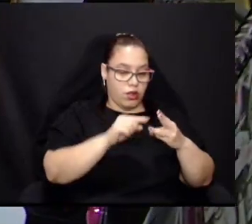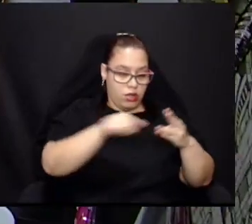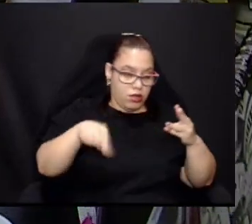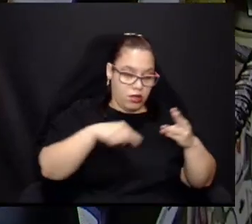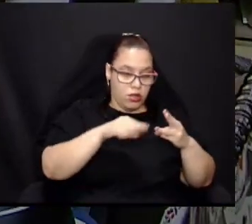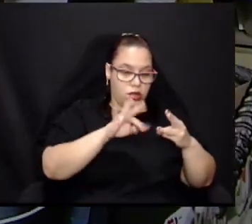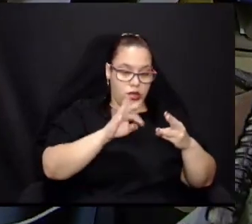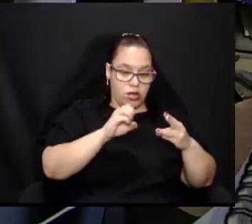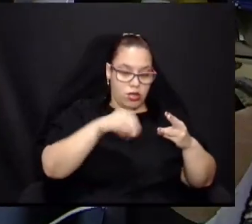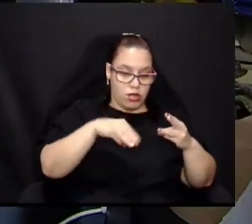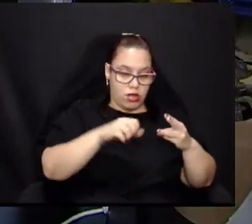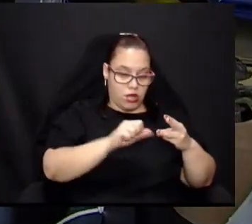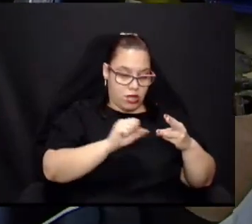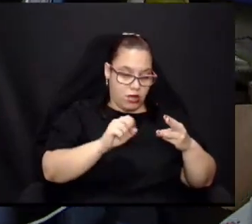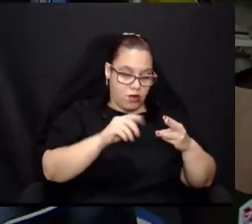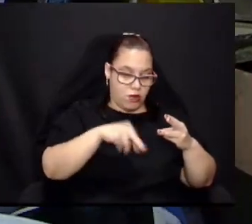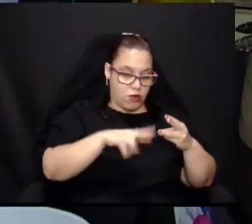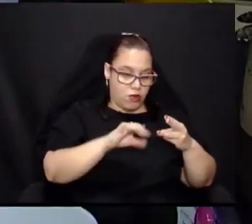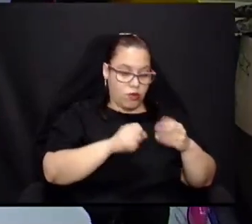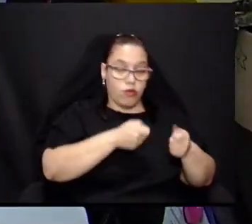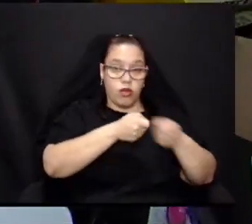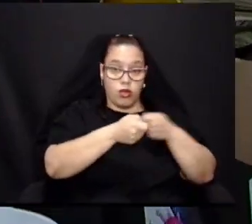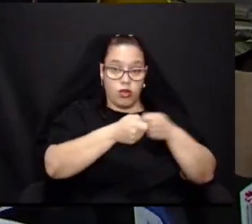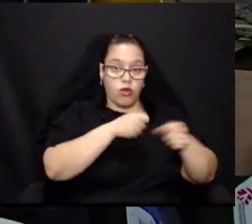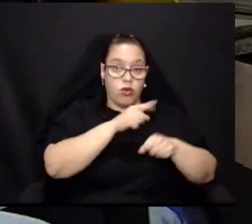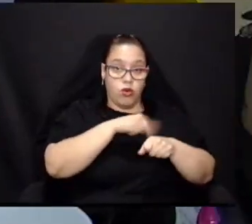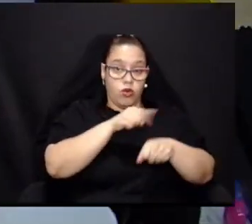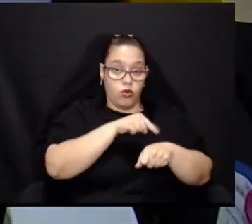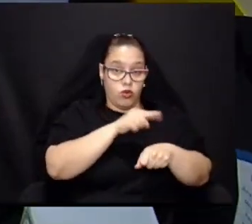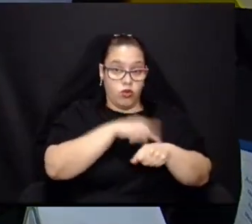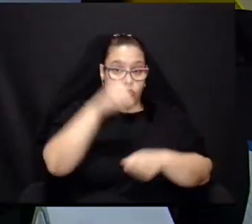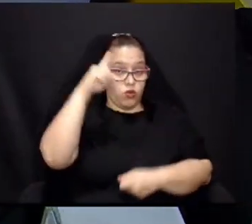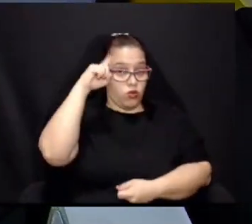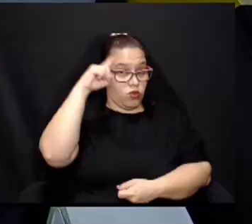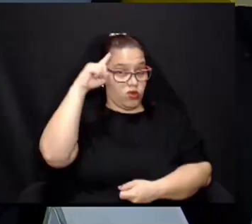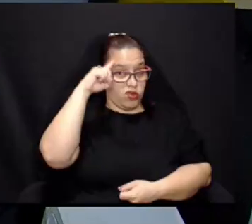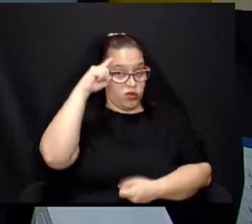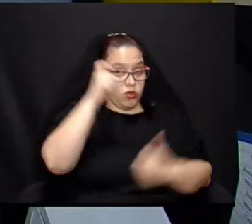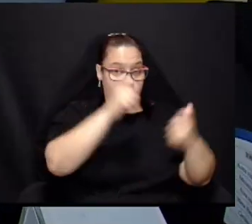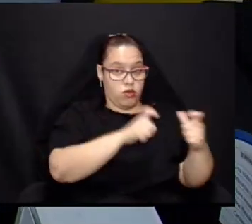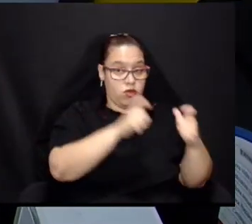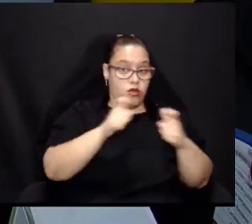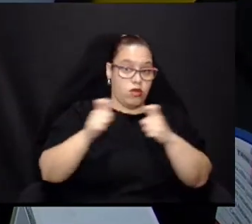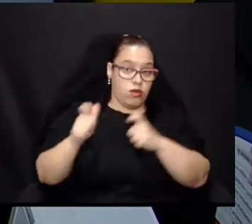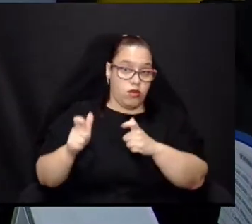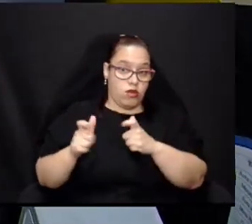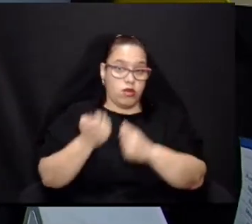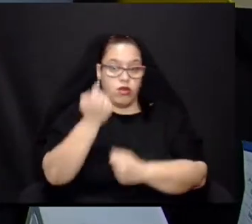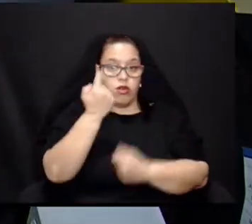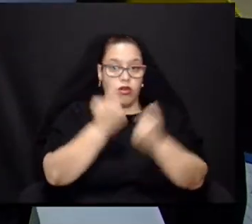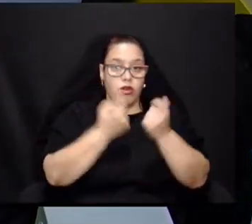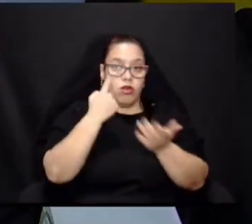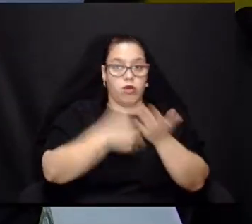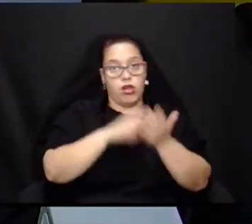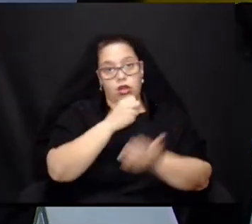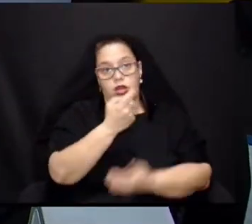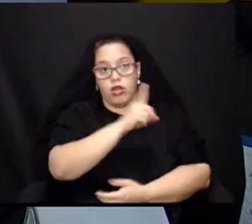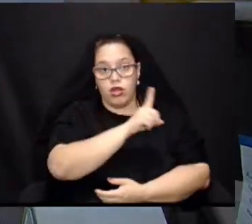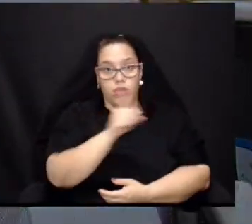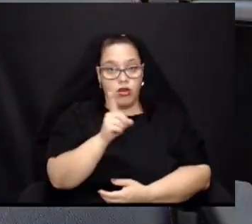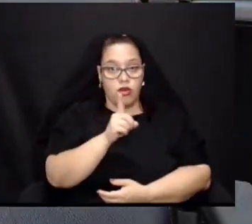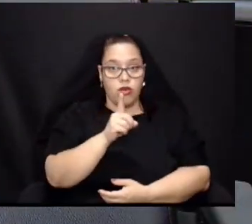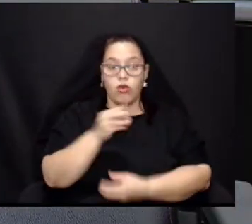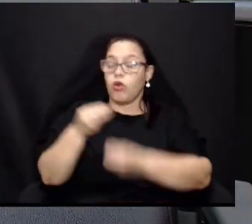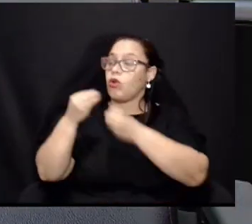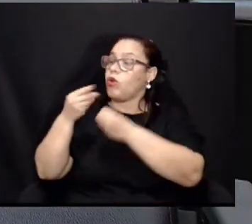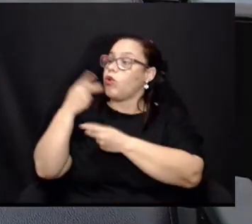Então, a gente tem o controle dos horários e dos dias desses locais, se tem alguma coisa já marcada ou não. E vocês, como você falou, vocês acompanham